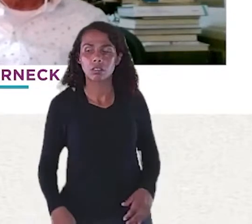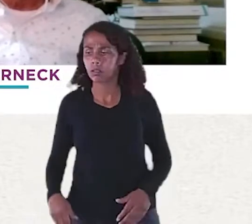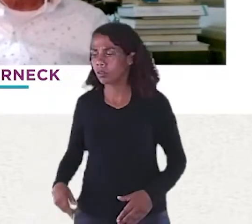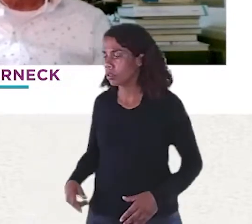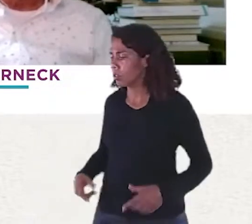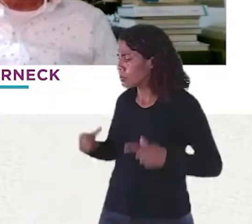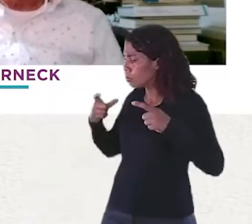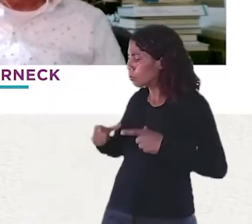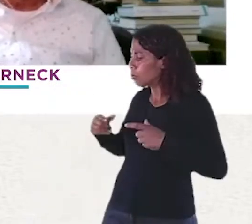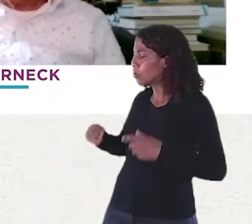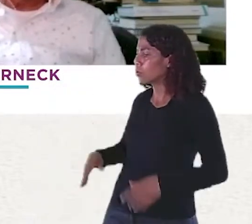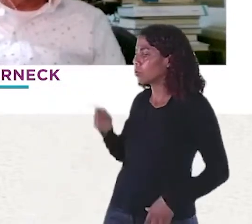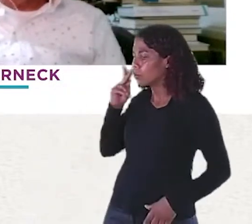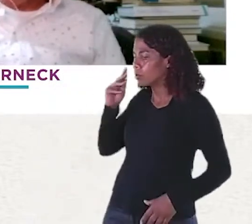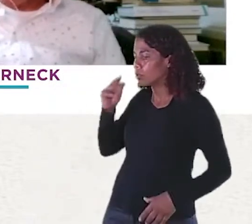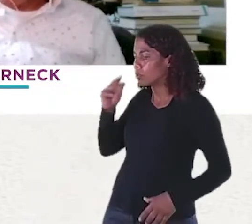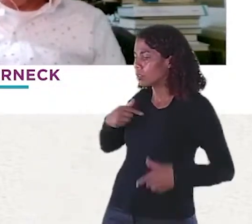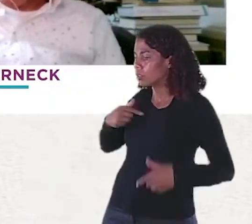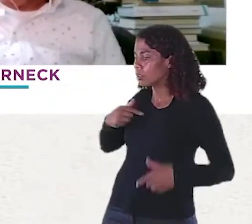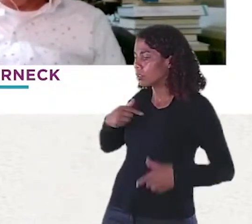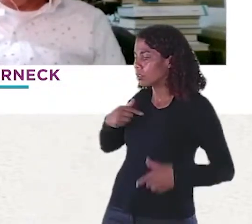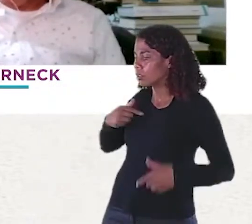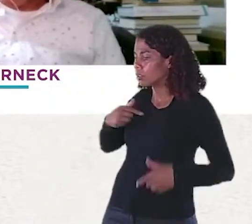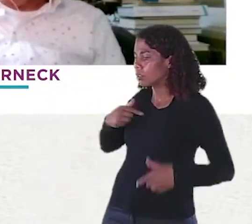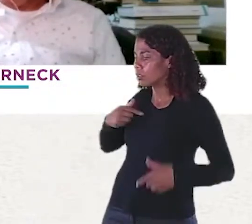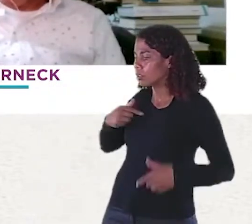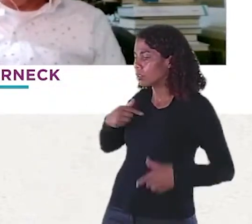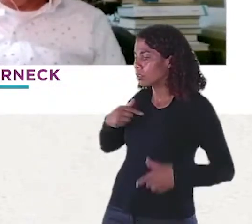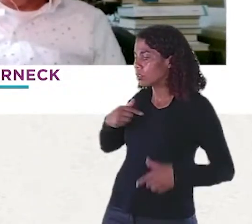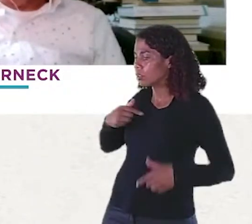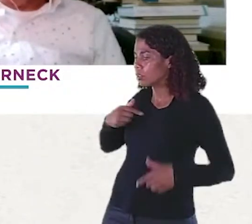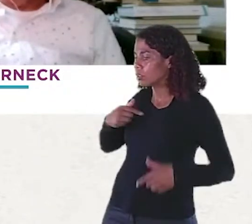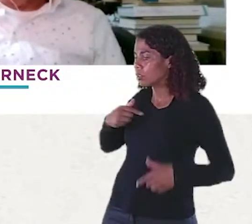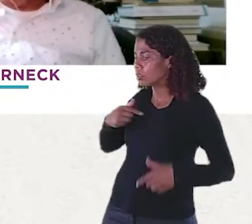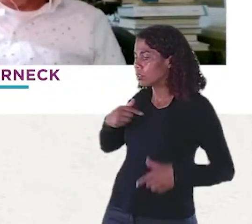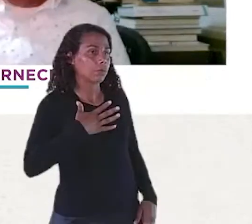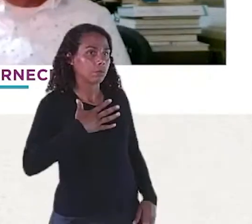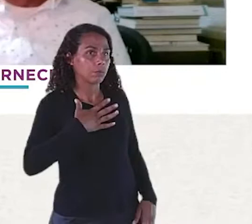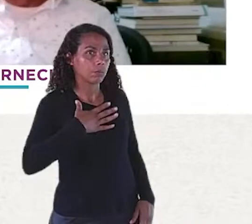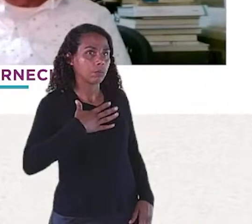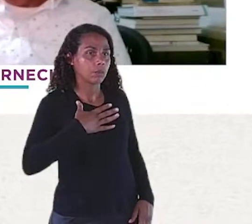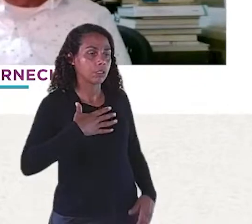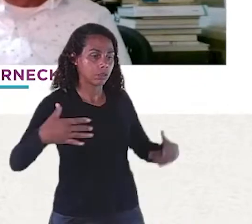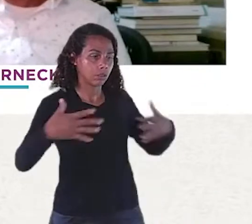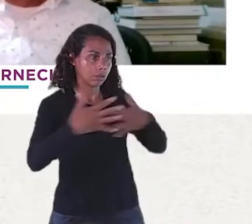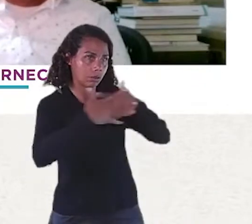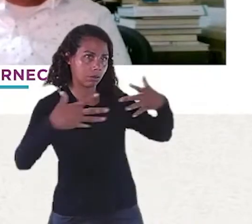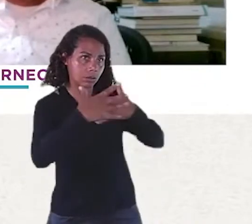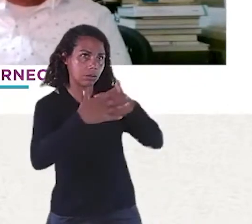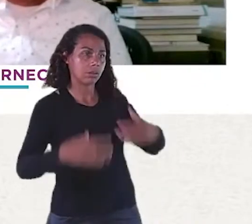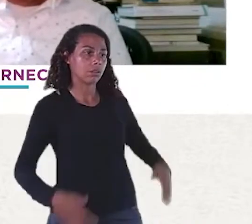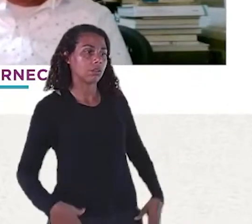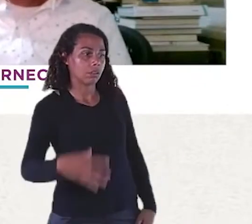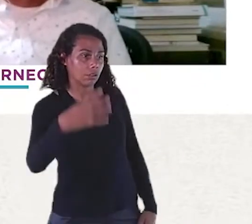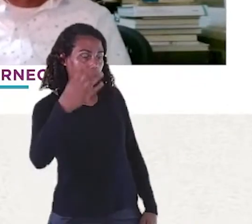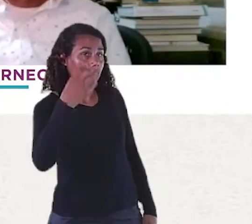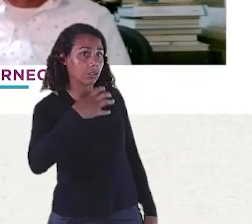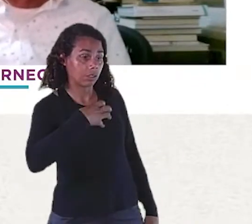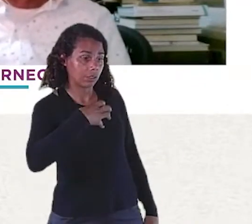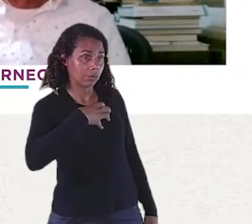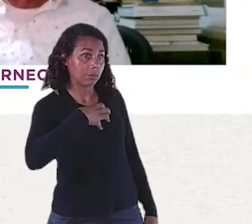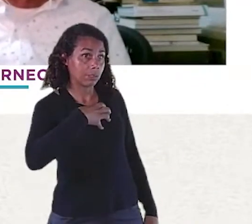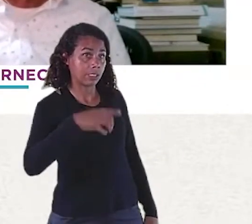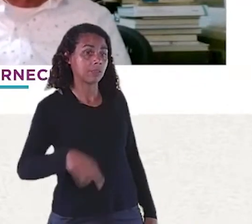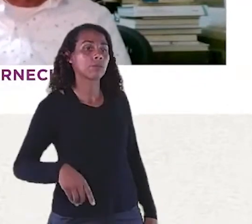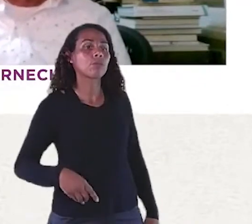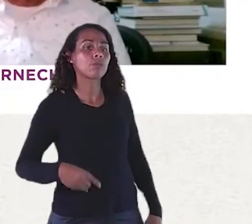num prédio na esquina de Goitacazes com Bahia. Exatamente, eu lembro. Sabe? E perto do Cine Metrópole, para quem já